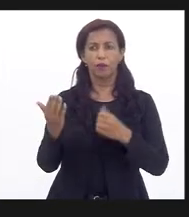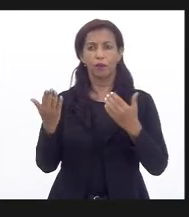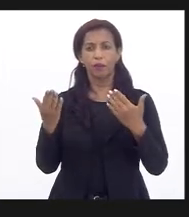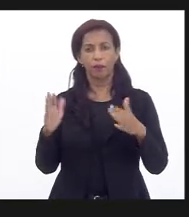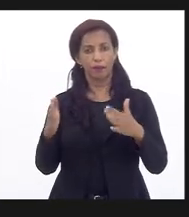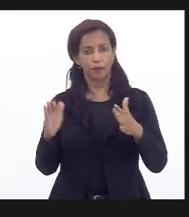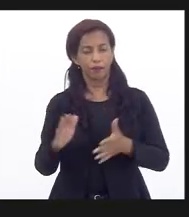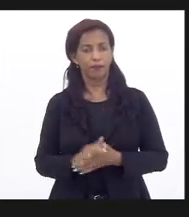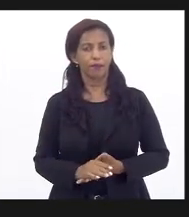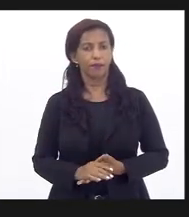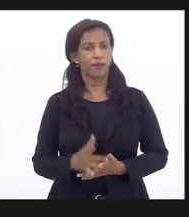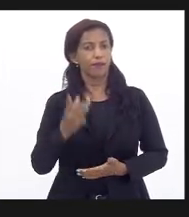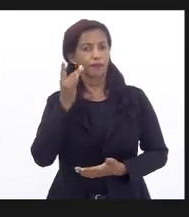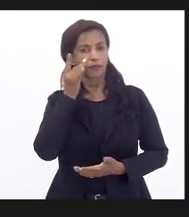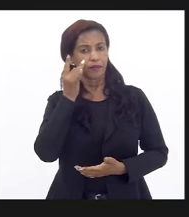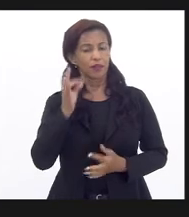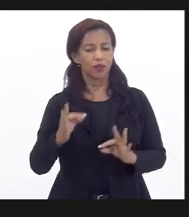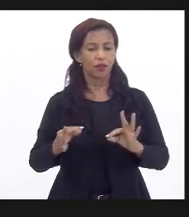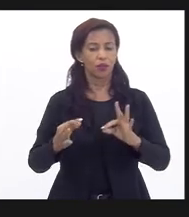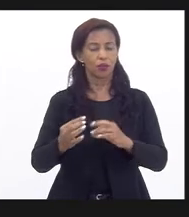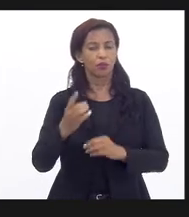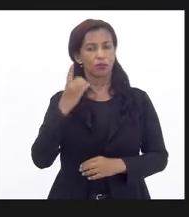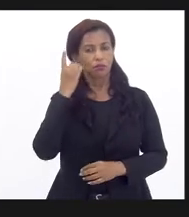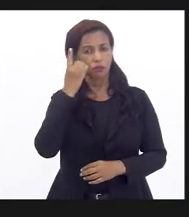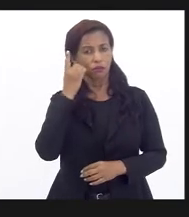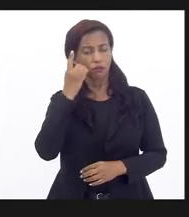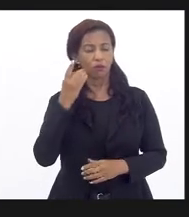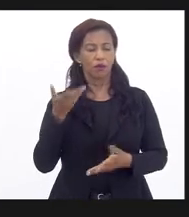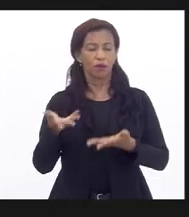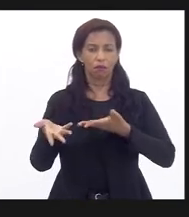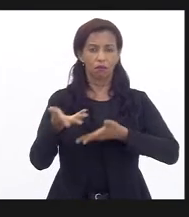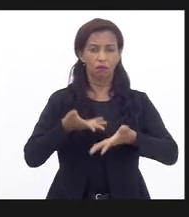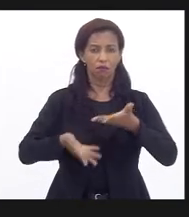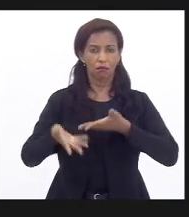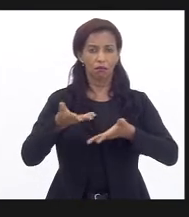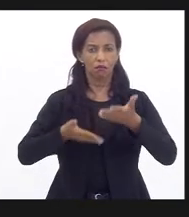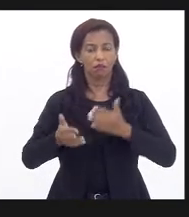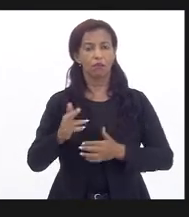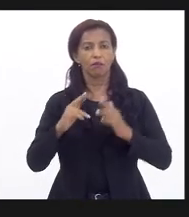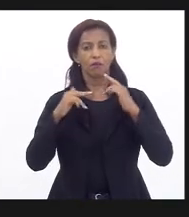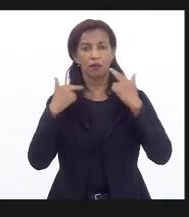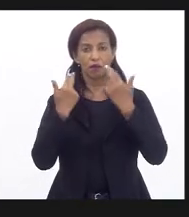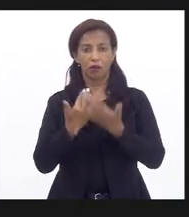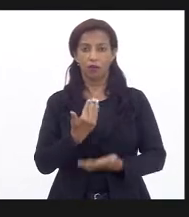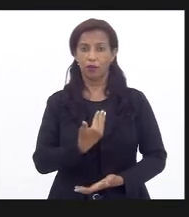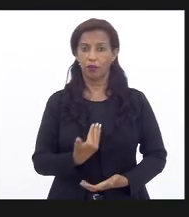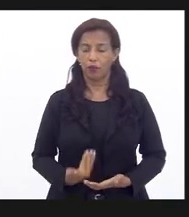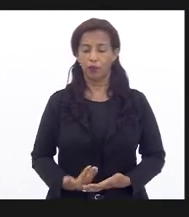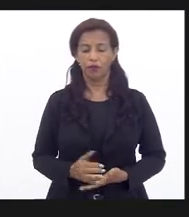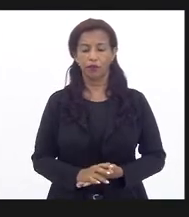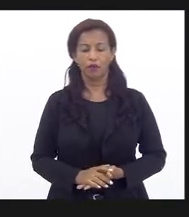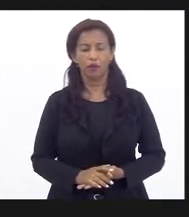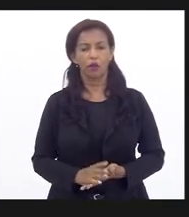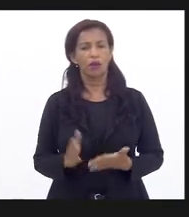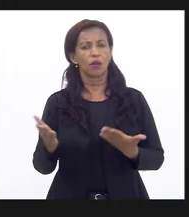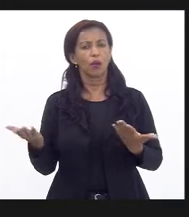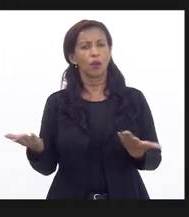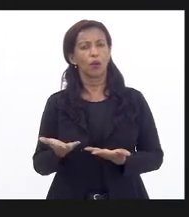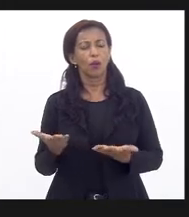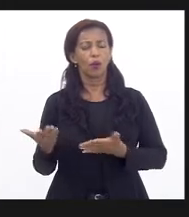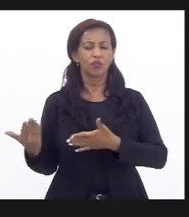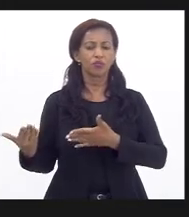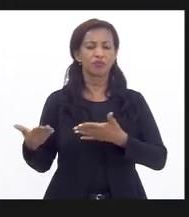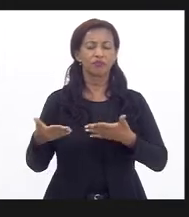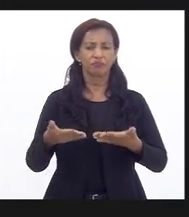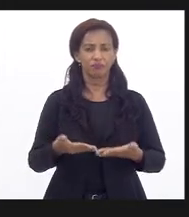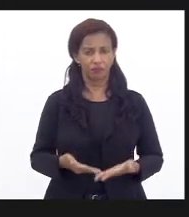né, as presenças dos demais deputados que também participaram desta audiência pública. Eu hoje venho